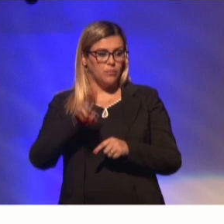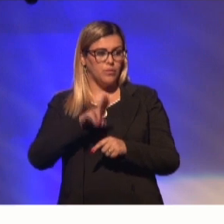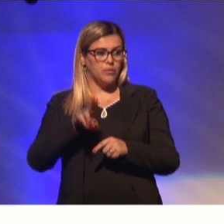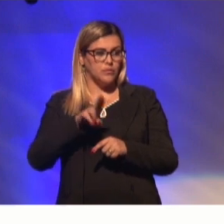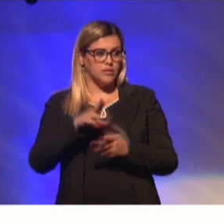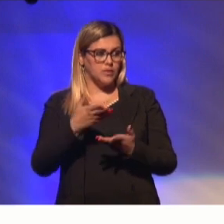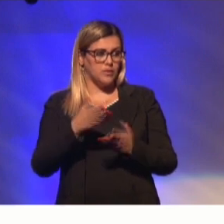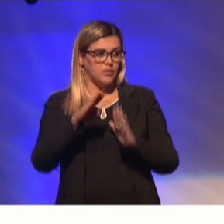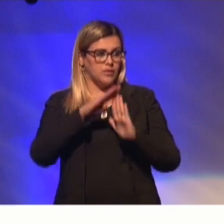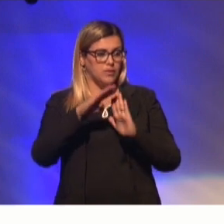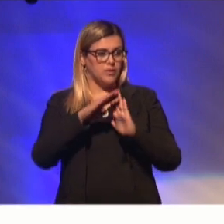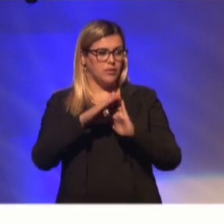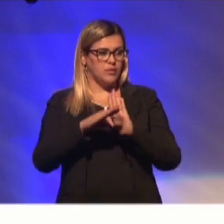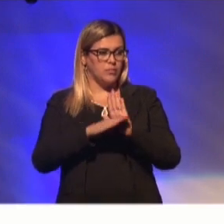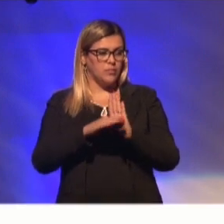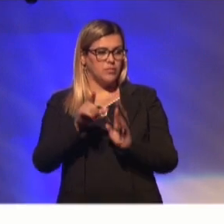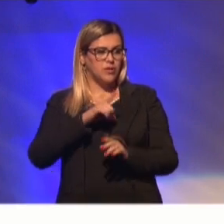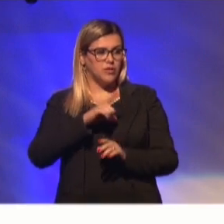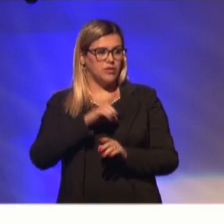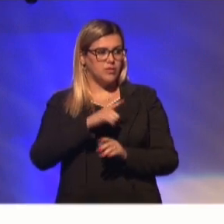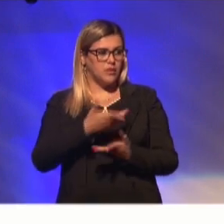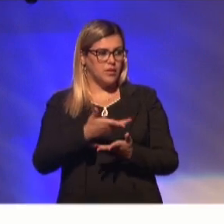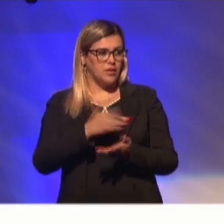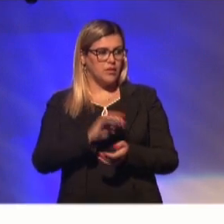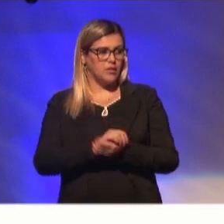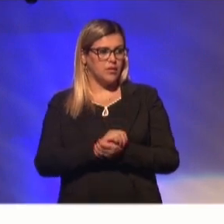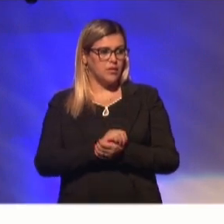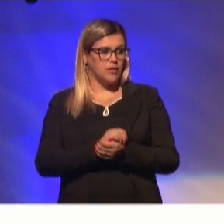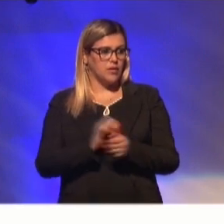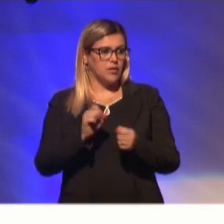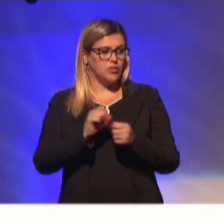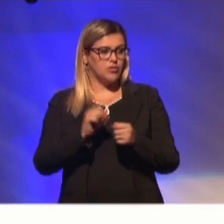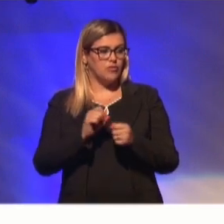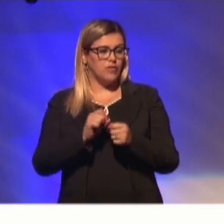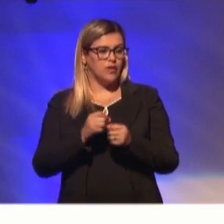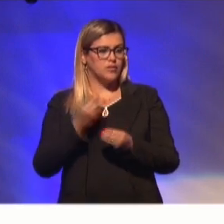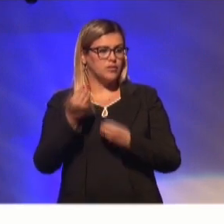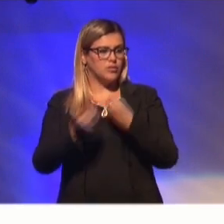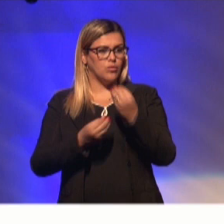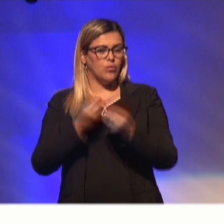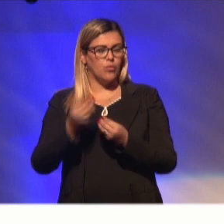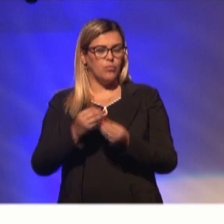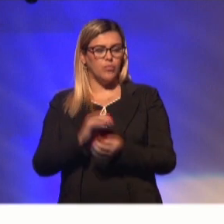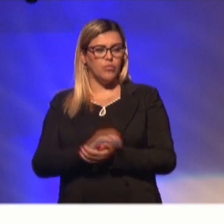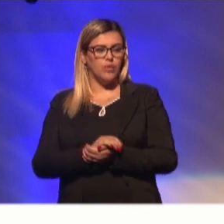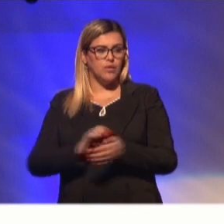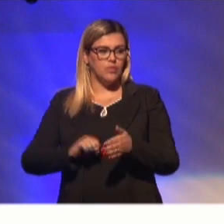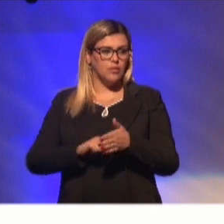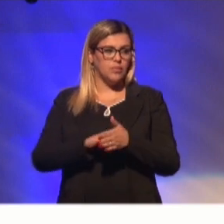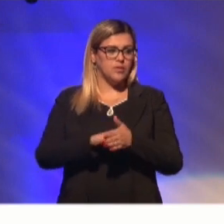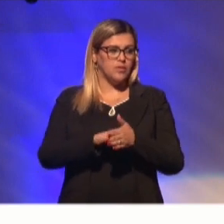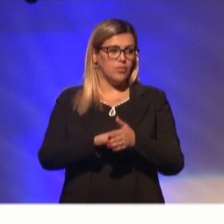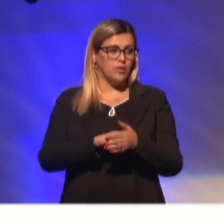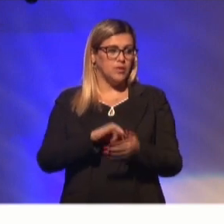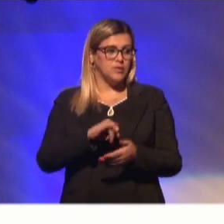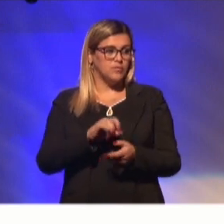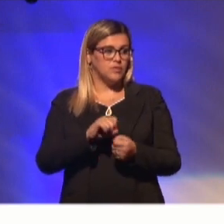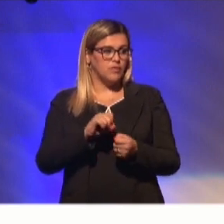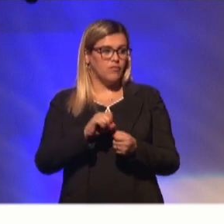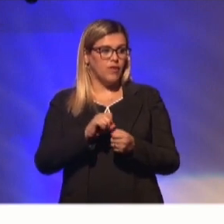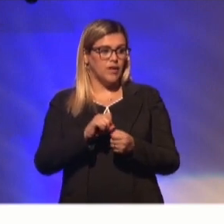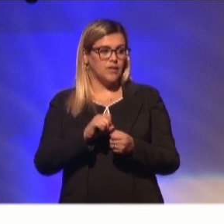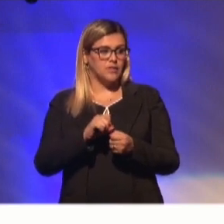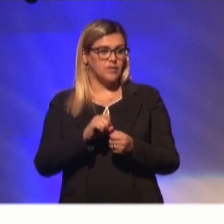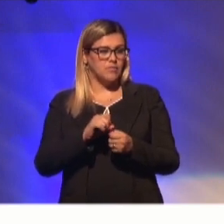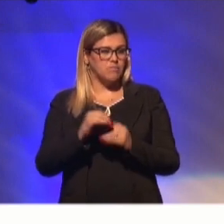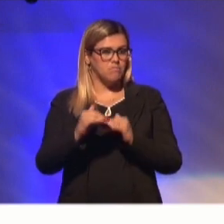dentro dos parâmetros que a gente faz o manuseio, faz a dose, é na pressão. E quando você faz uma dose